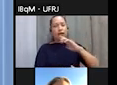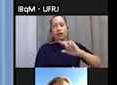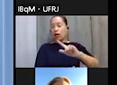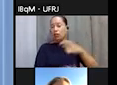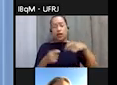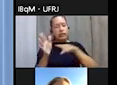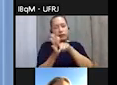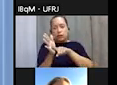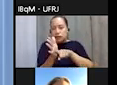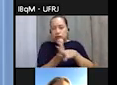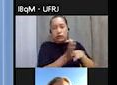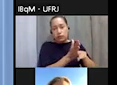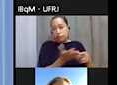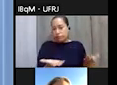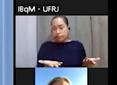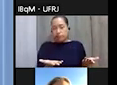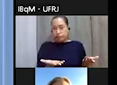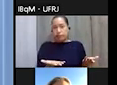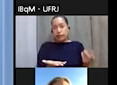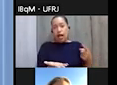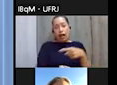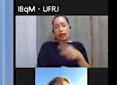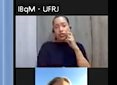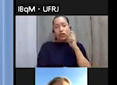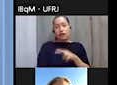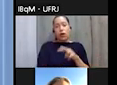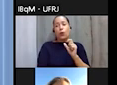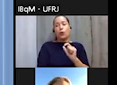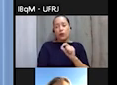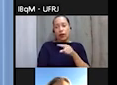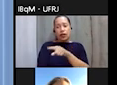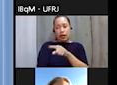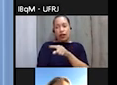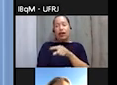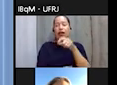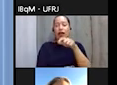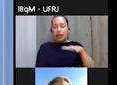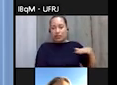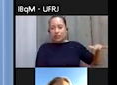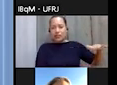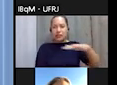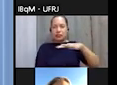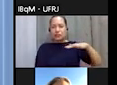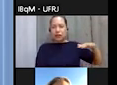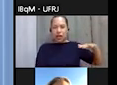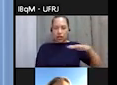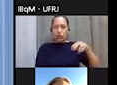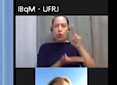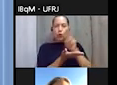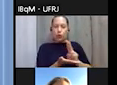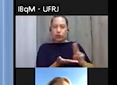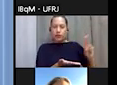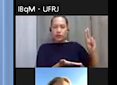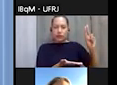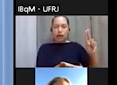E aí, o que se vê trazendo para esse espaço da universidade, dos